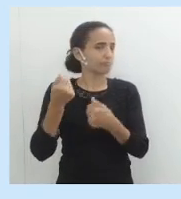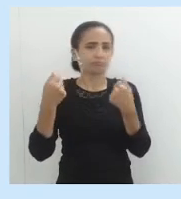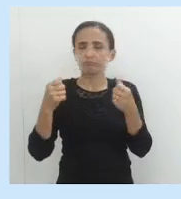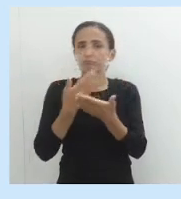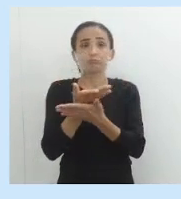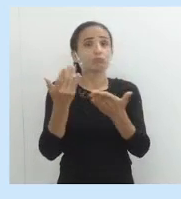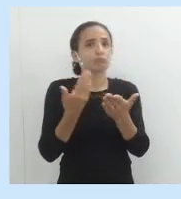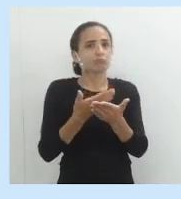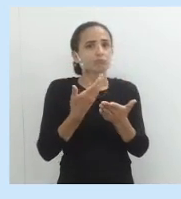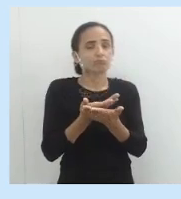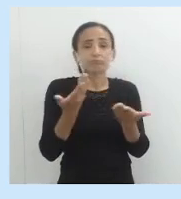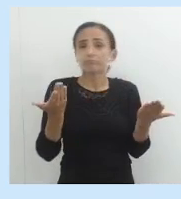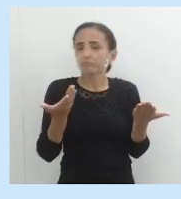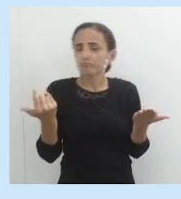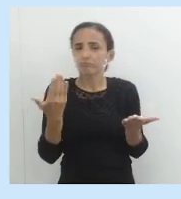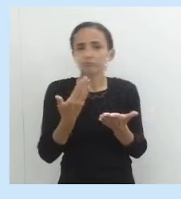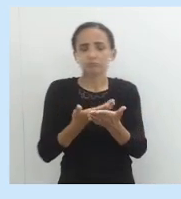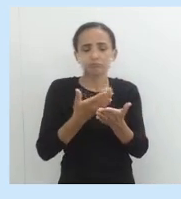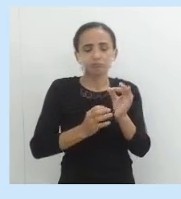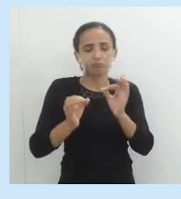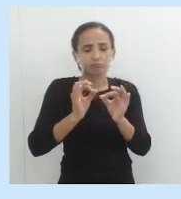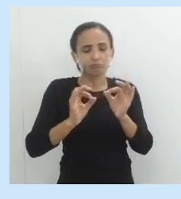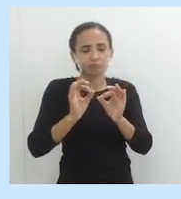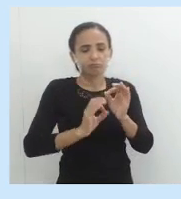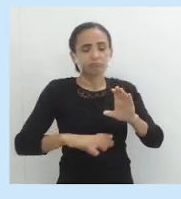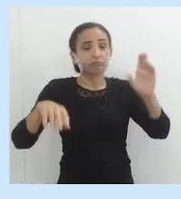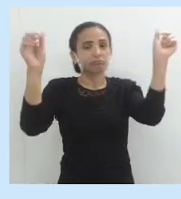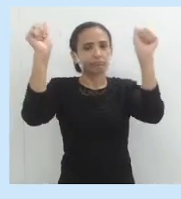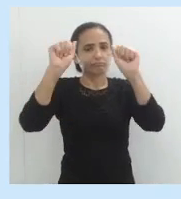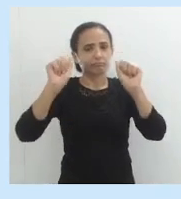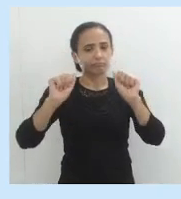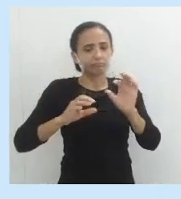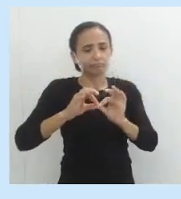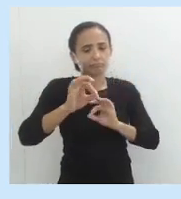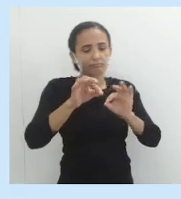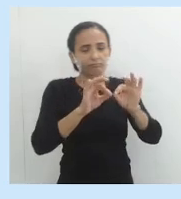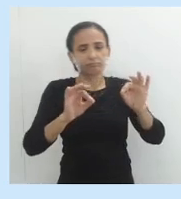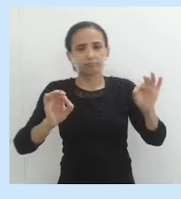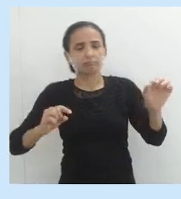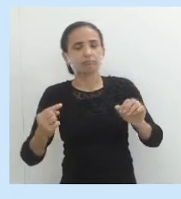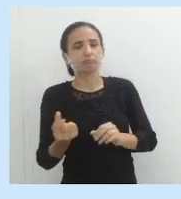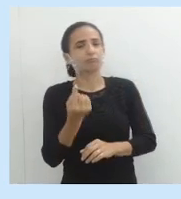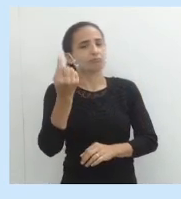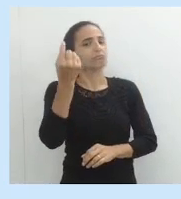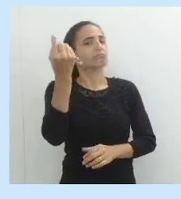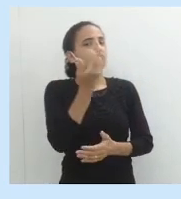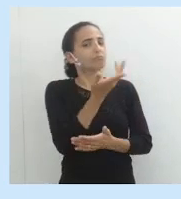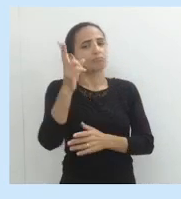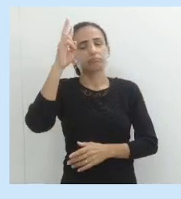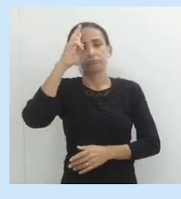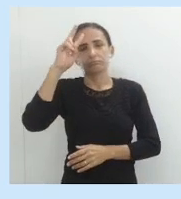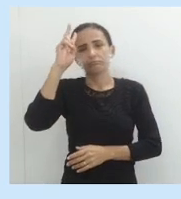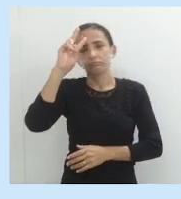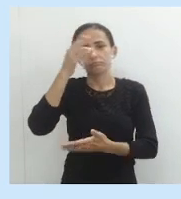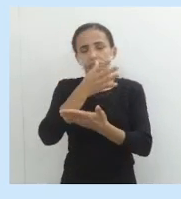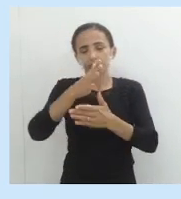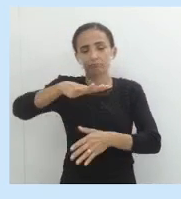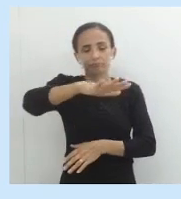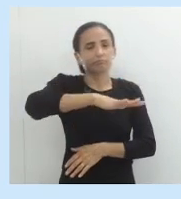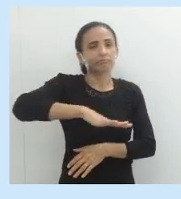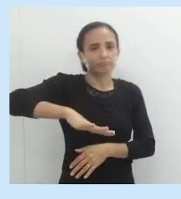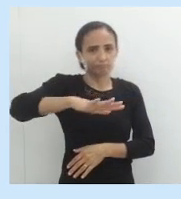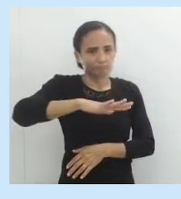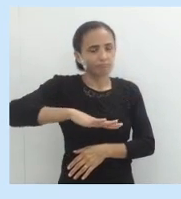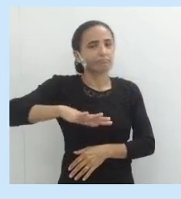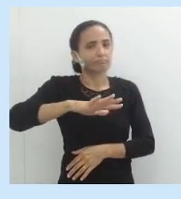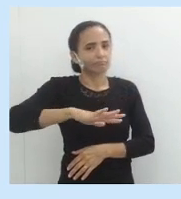de hoje a gente estudou um pouquinho, né, sobre o que era arte bidimensional e arte tridimensional e um pouquinho da história do espaço, né,